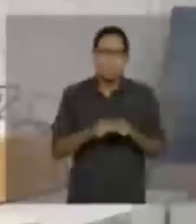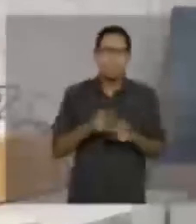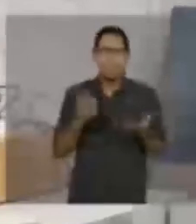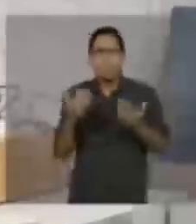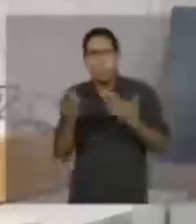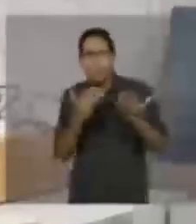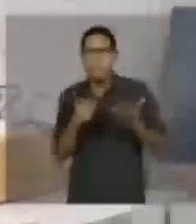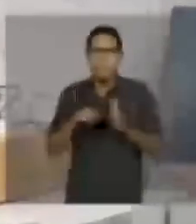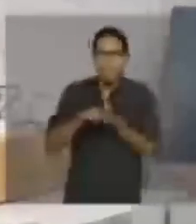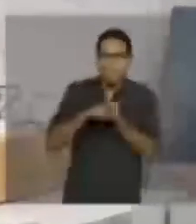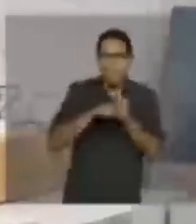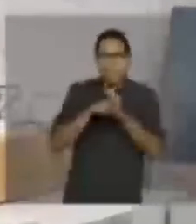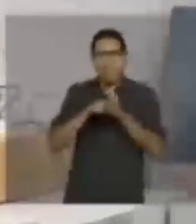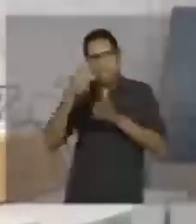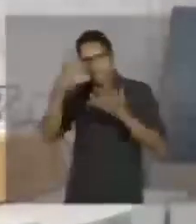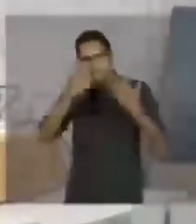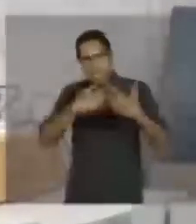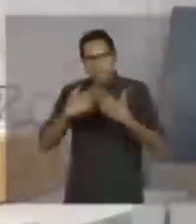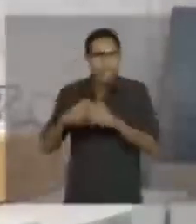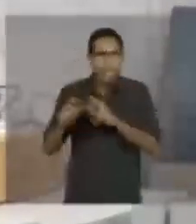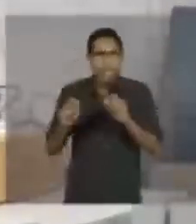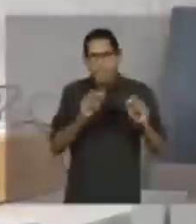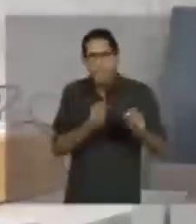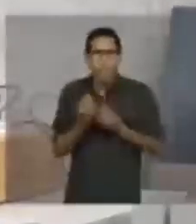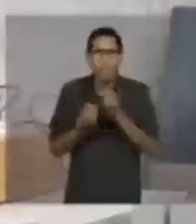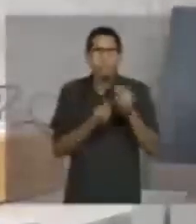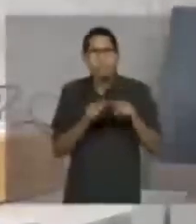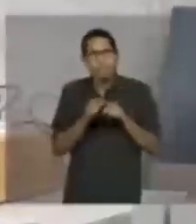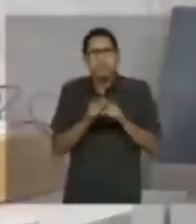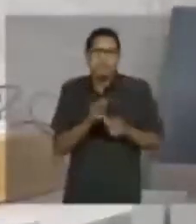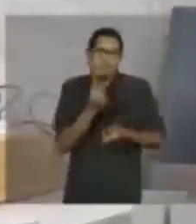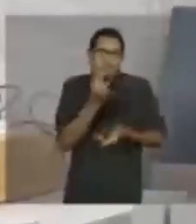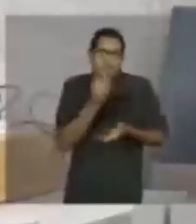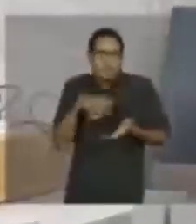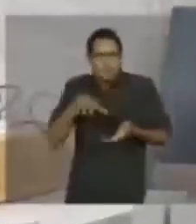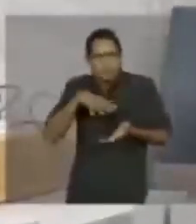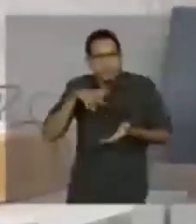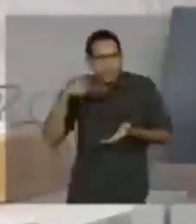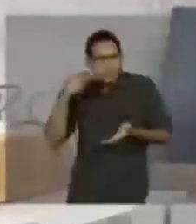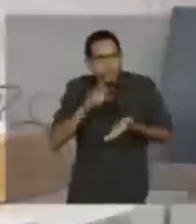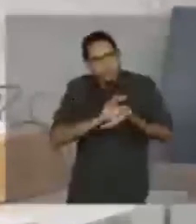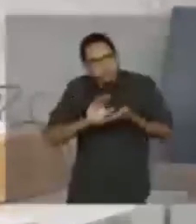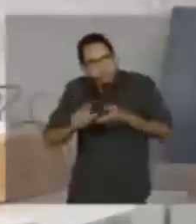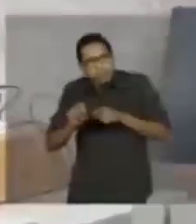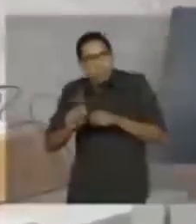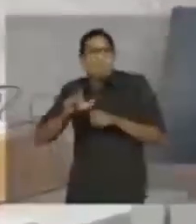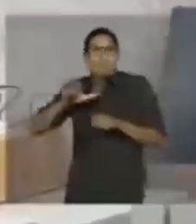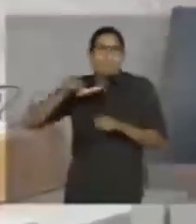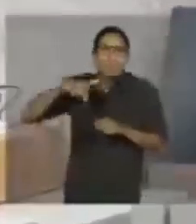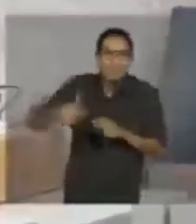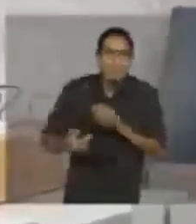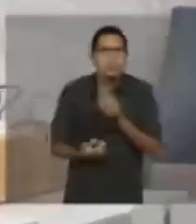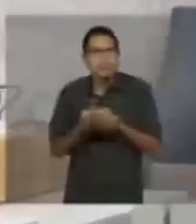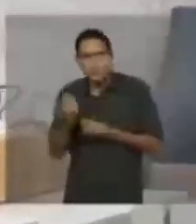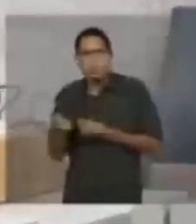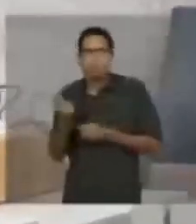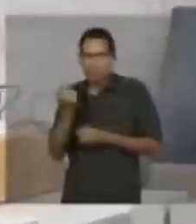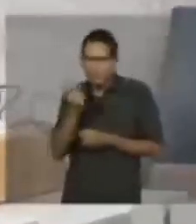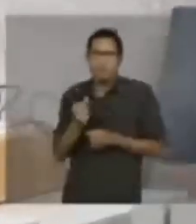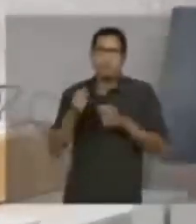debate, de análise, de reflexão sobre a destinação de emendas parlamentares, e depois é um sofrimento para esse